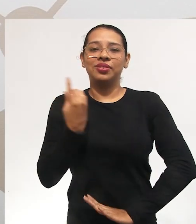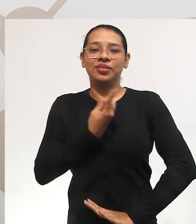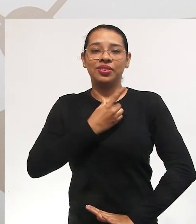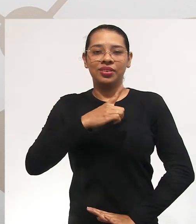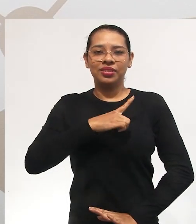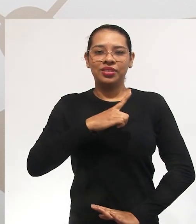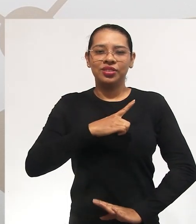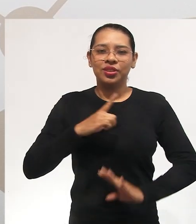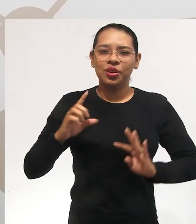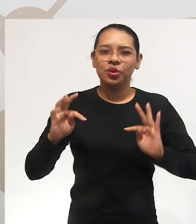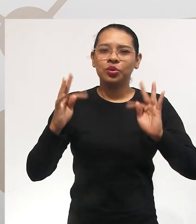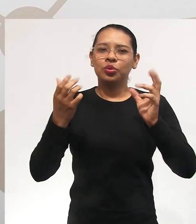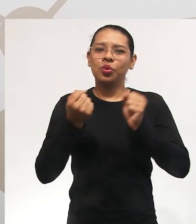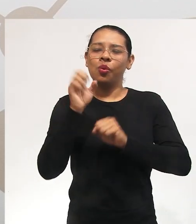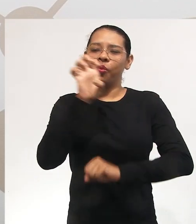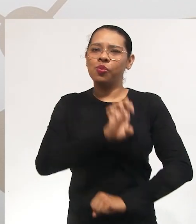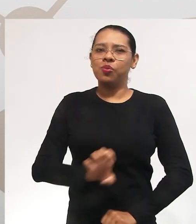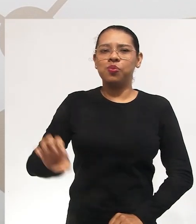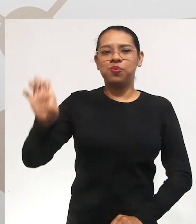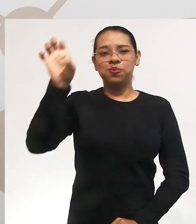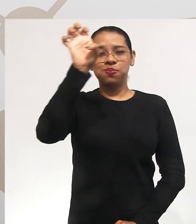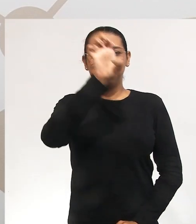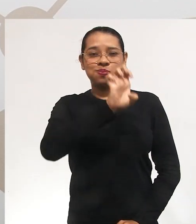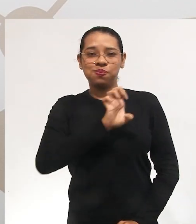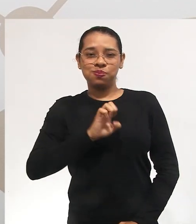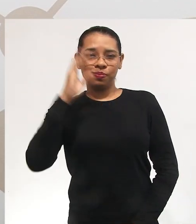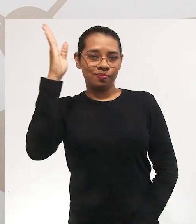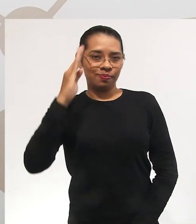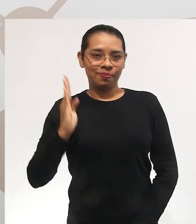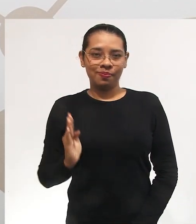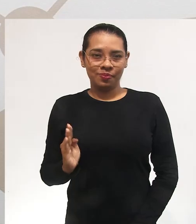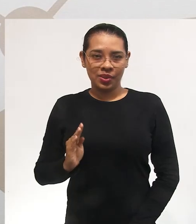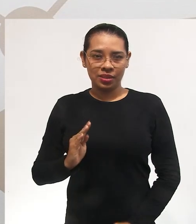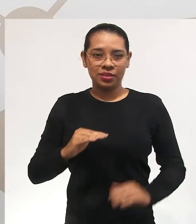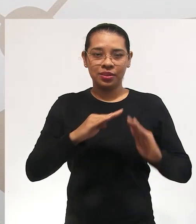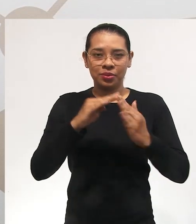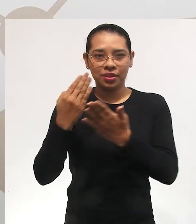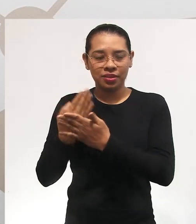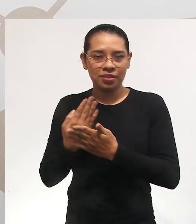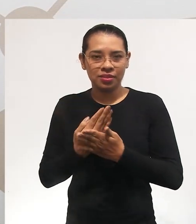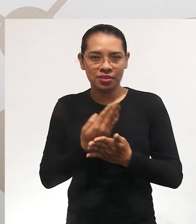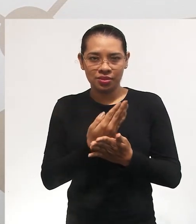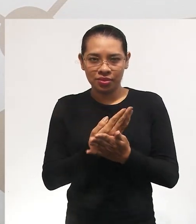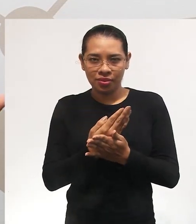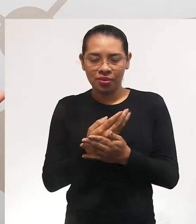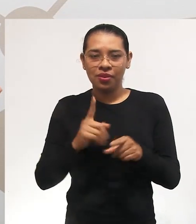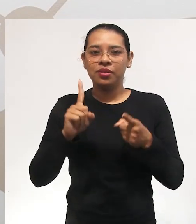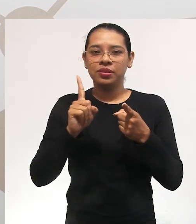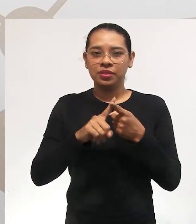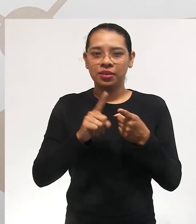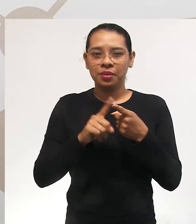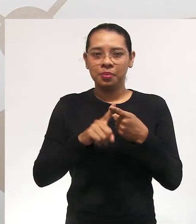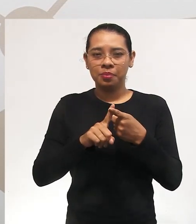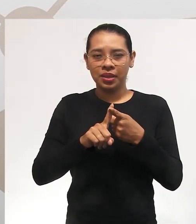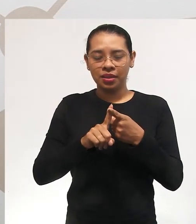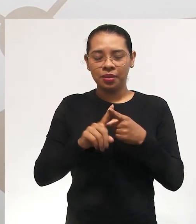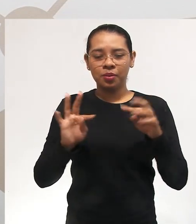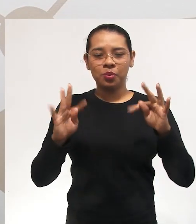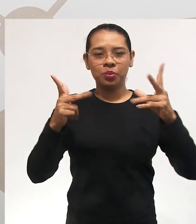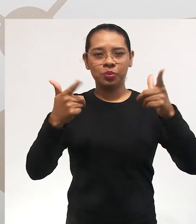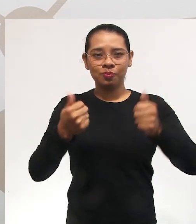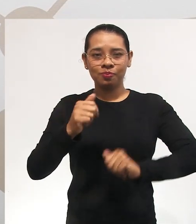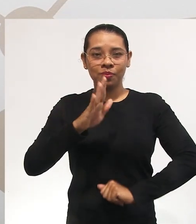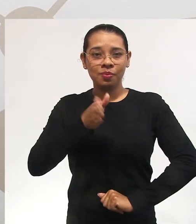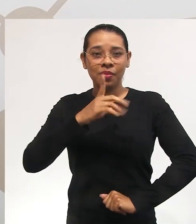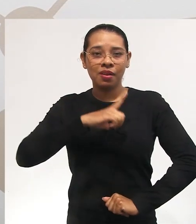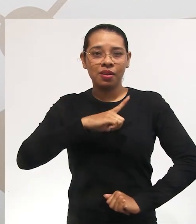Então, nós tínhamos todos os estados do Brasil, os municípios, todas as redes, inclusive a privada, já tinha